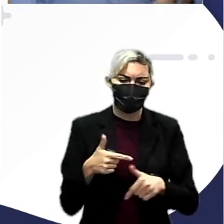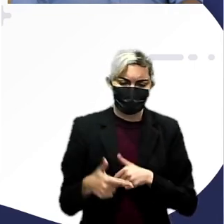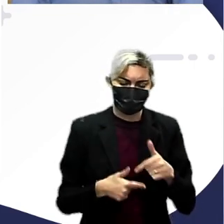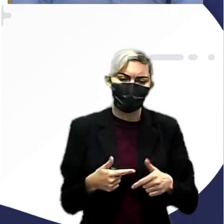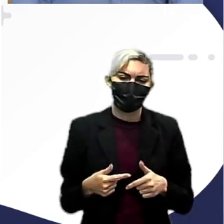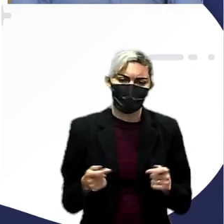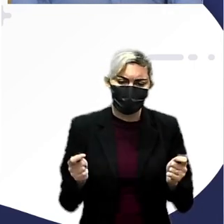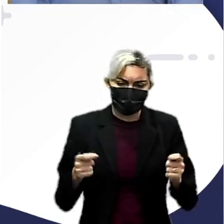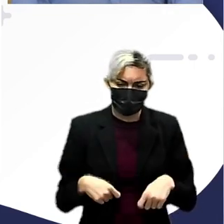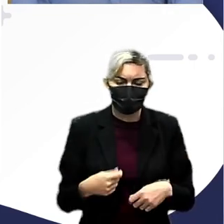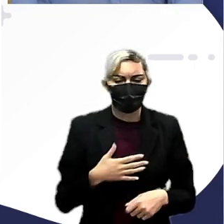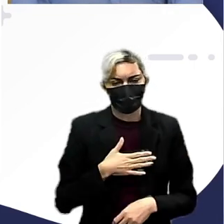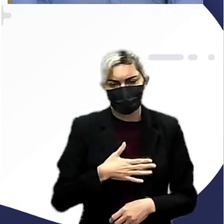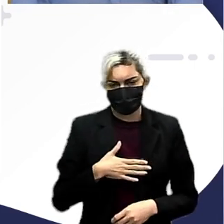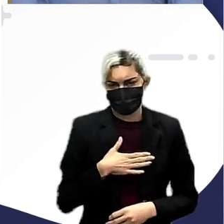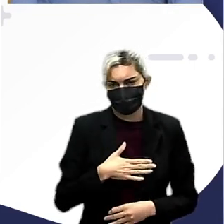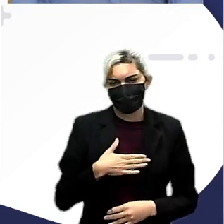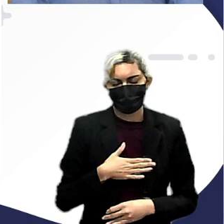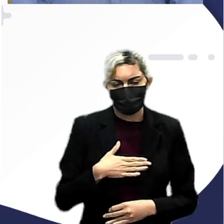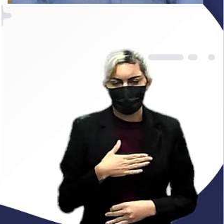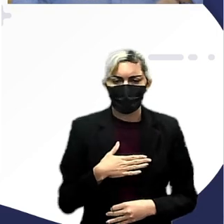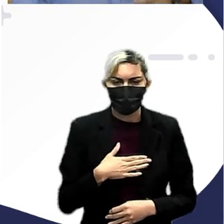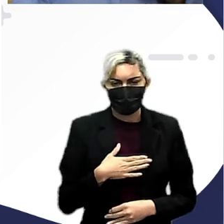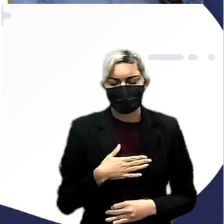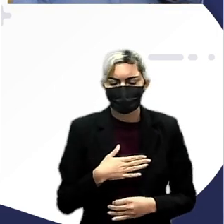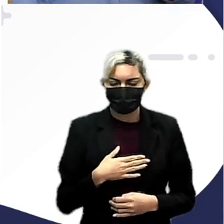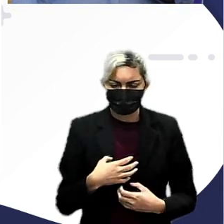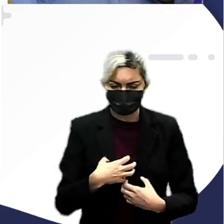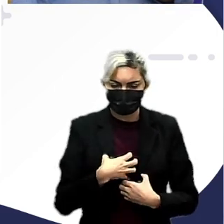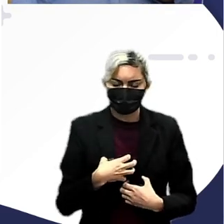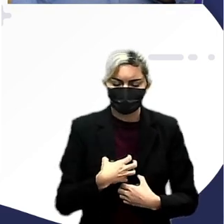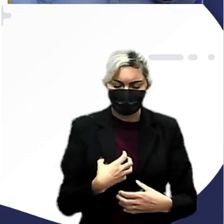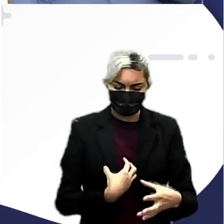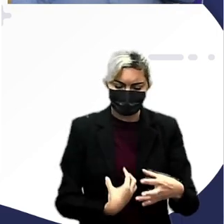vai dar satisfação, tá certo? Então, o sentimento de